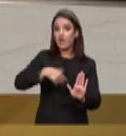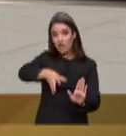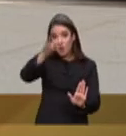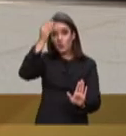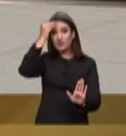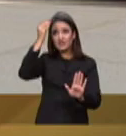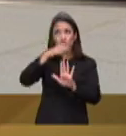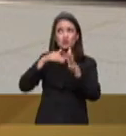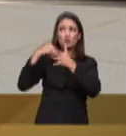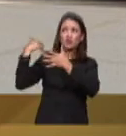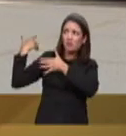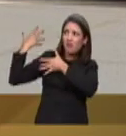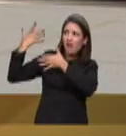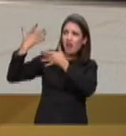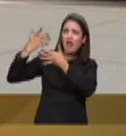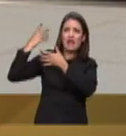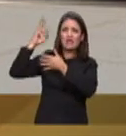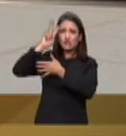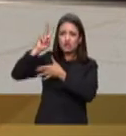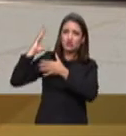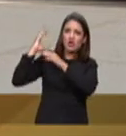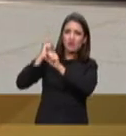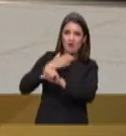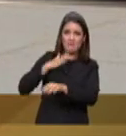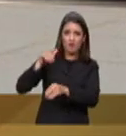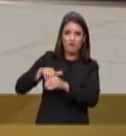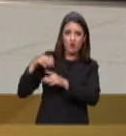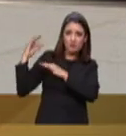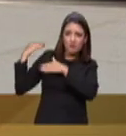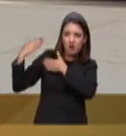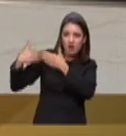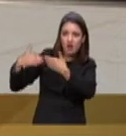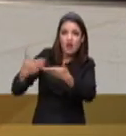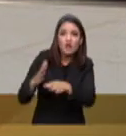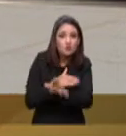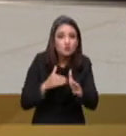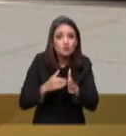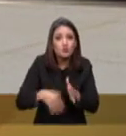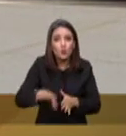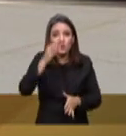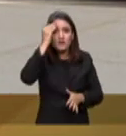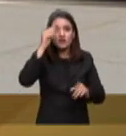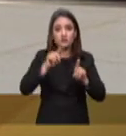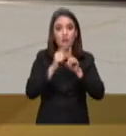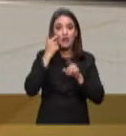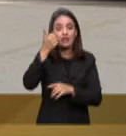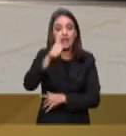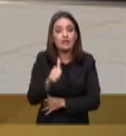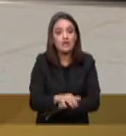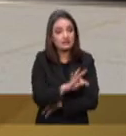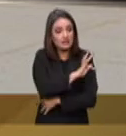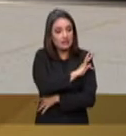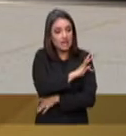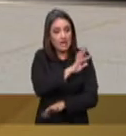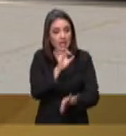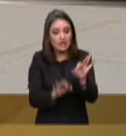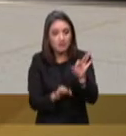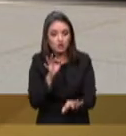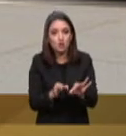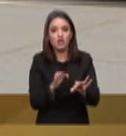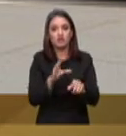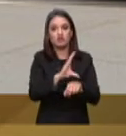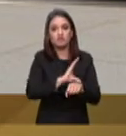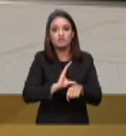tudo aquilo que eu trouxe nas premissas iniciais e também depois na análise técnica jurídica constitucional,